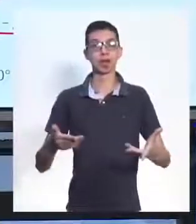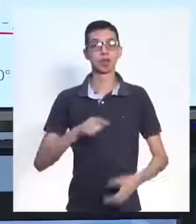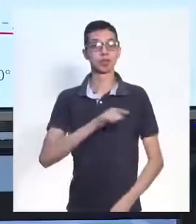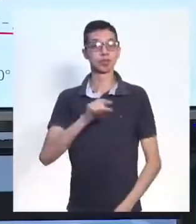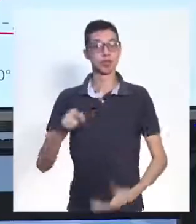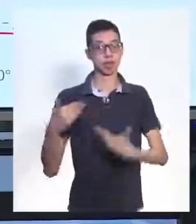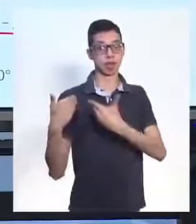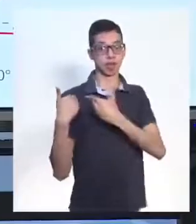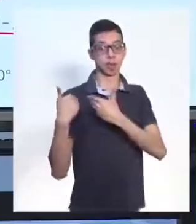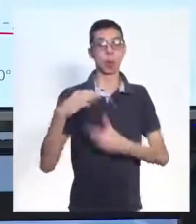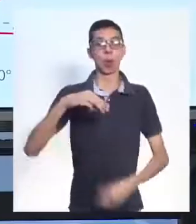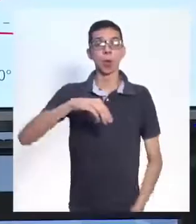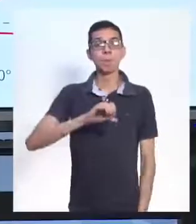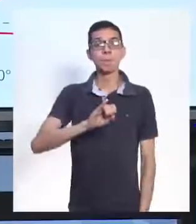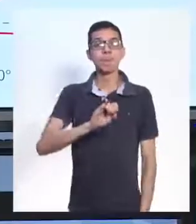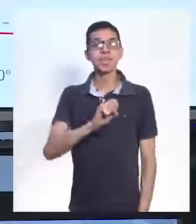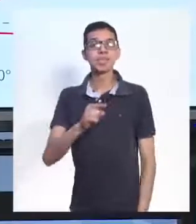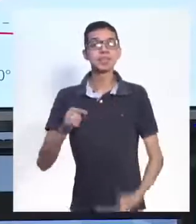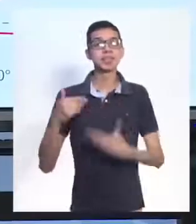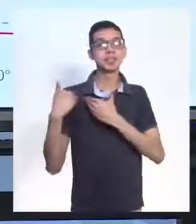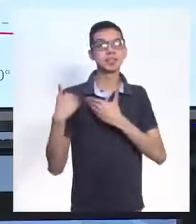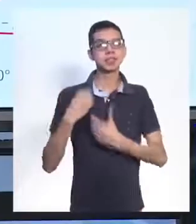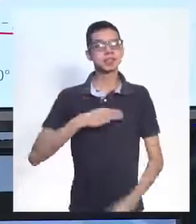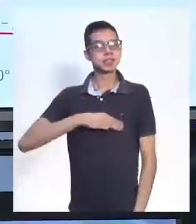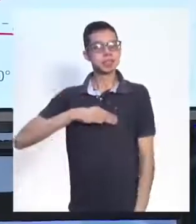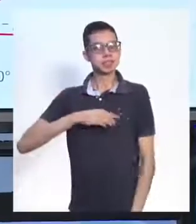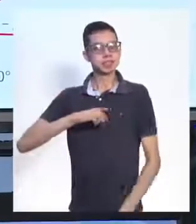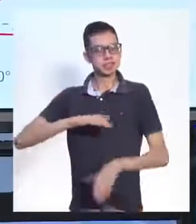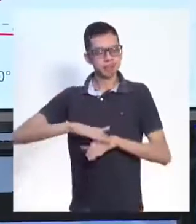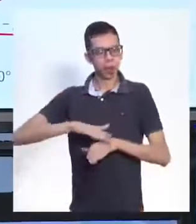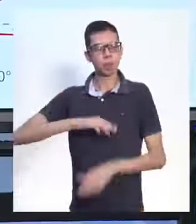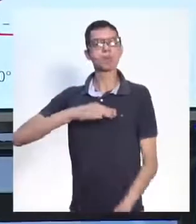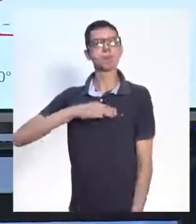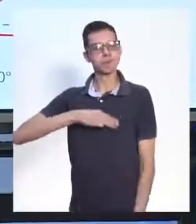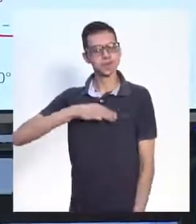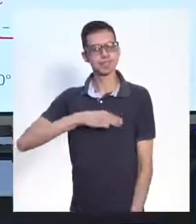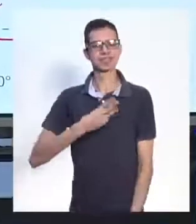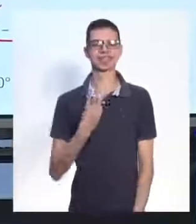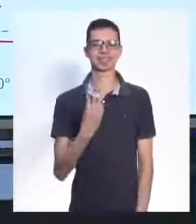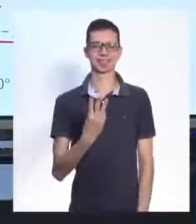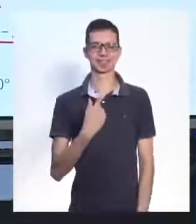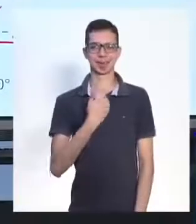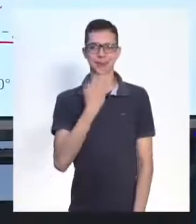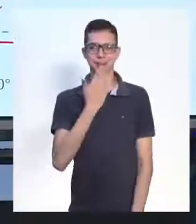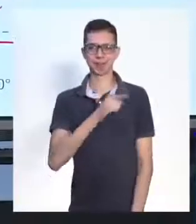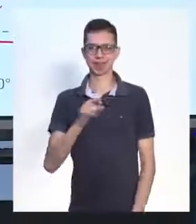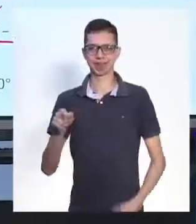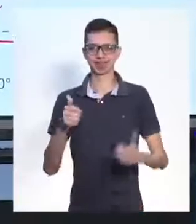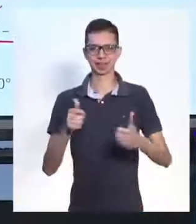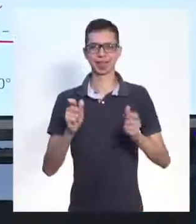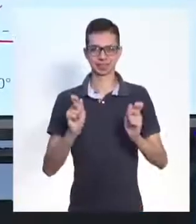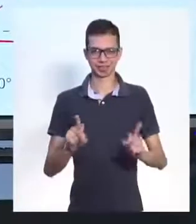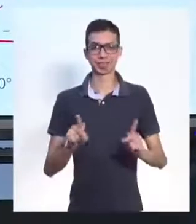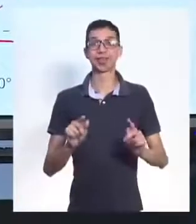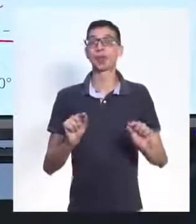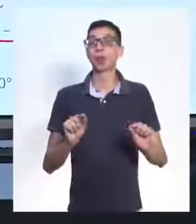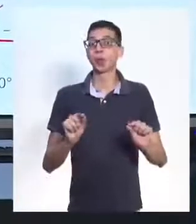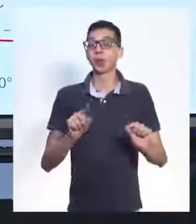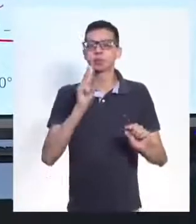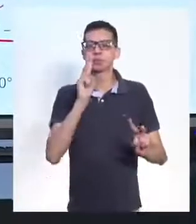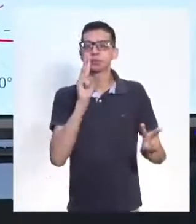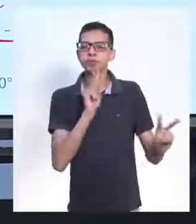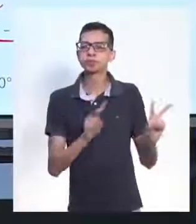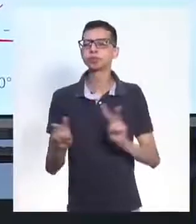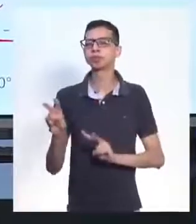Missão 3, de novo. O que eu vou pedir aí para vocês que estão participando do Matemática em Casa? Localizem, quero que